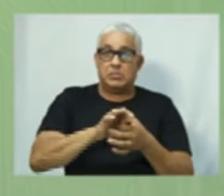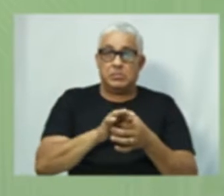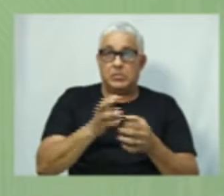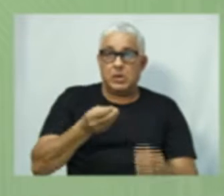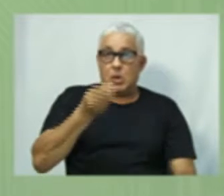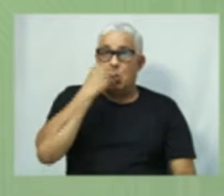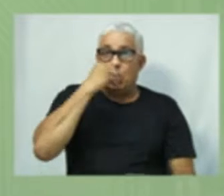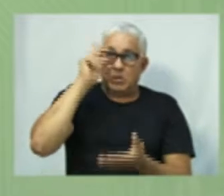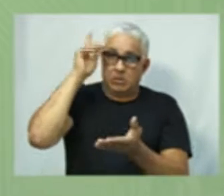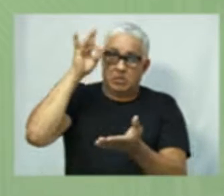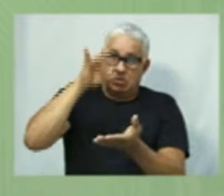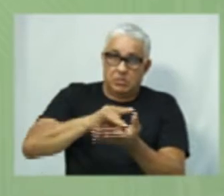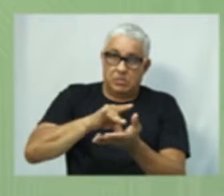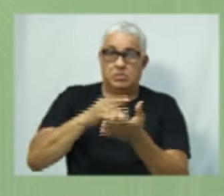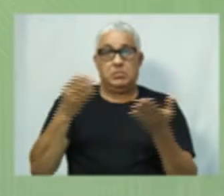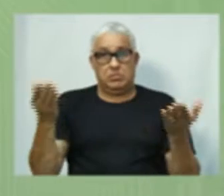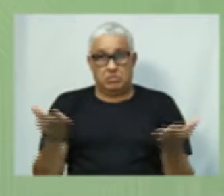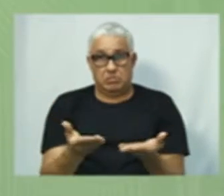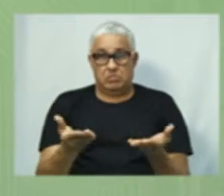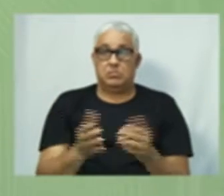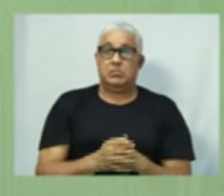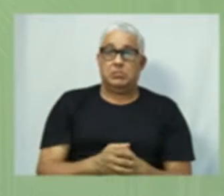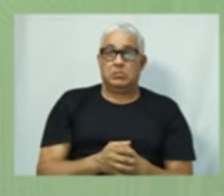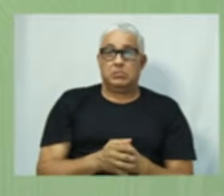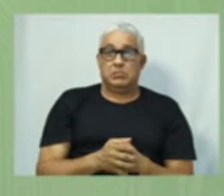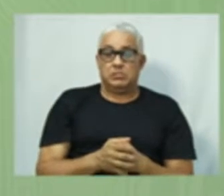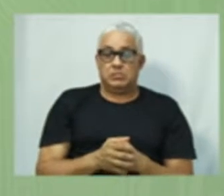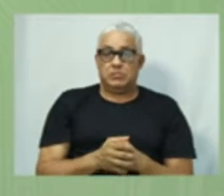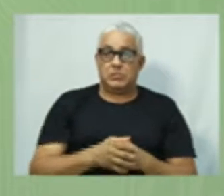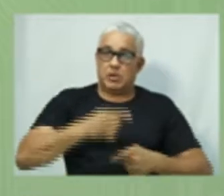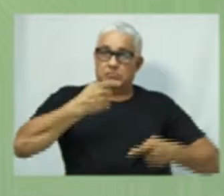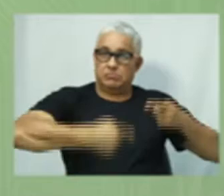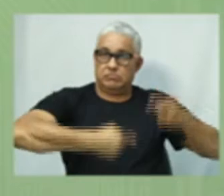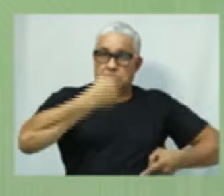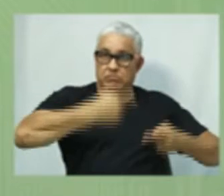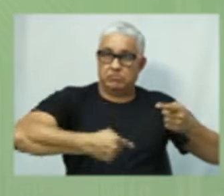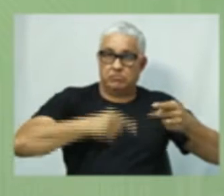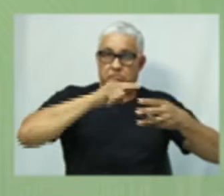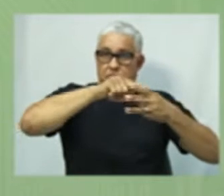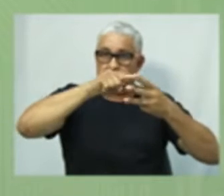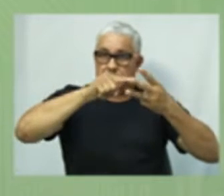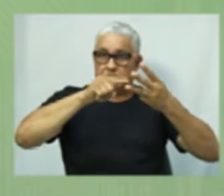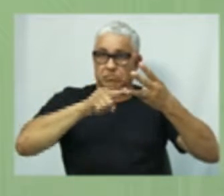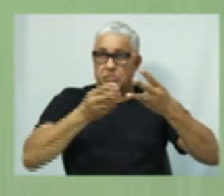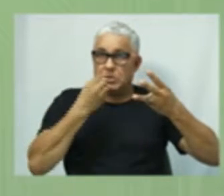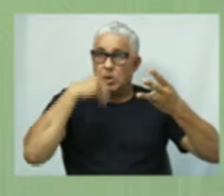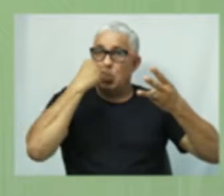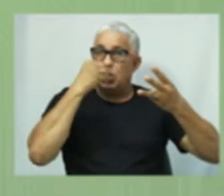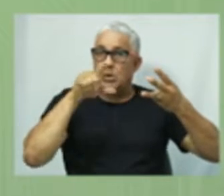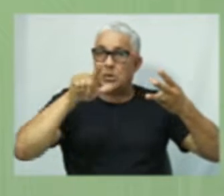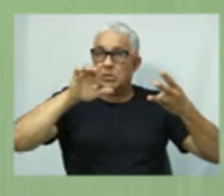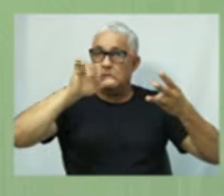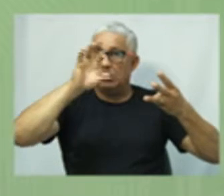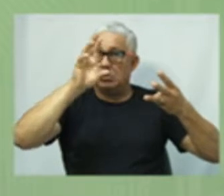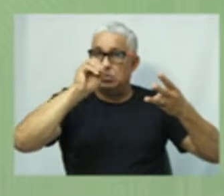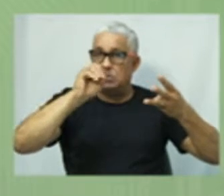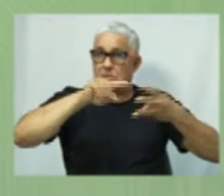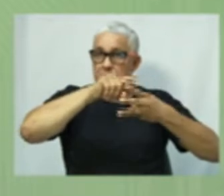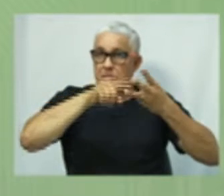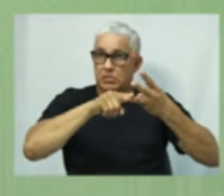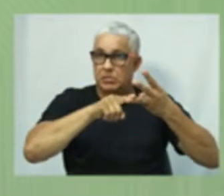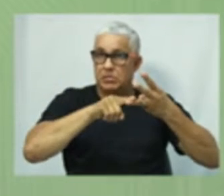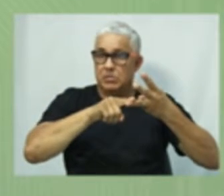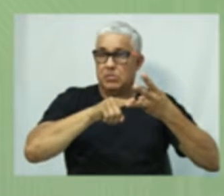real. Ou seja, hoje faremos um embate entre os 3 tipos de lucro possíveis, os 3